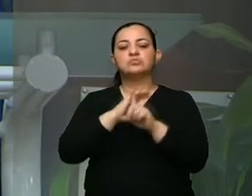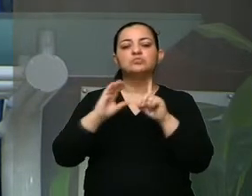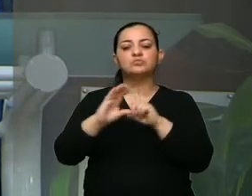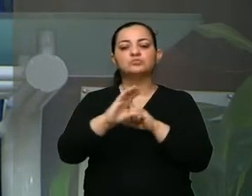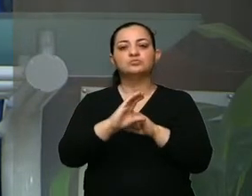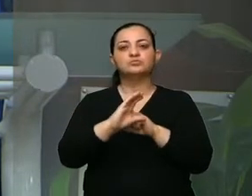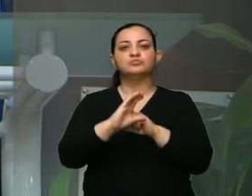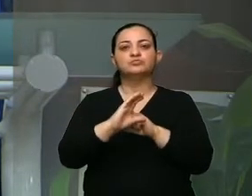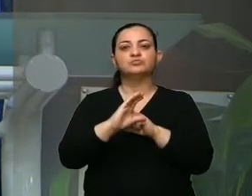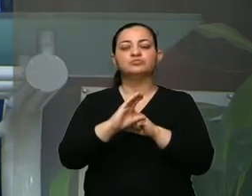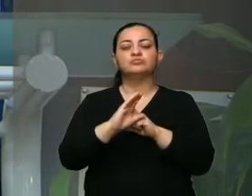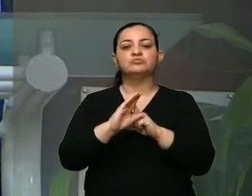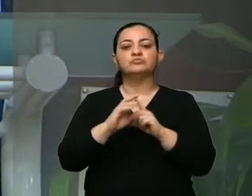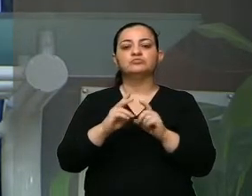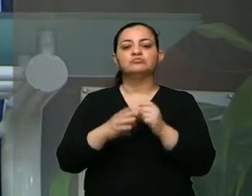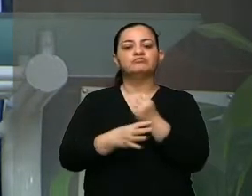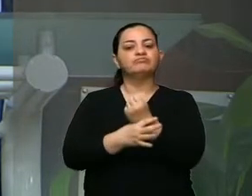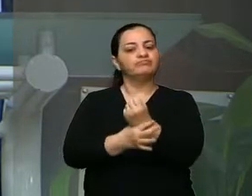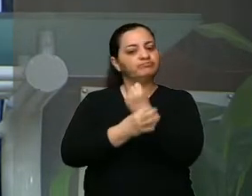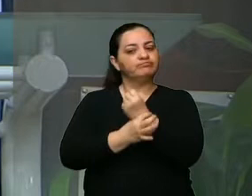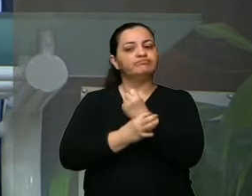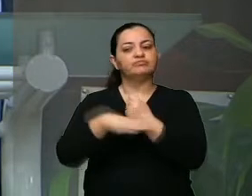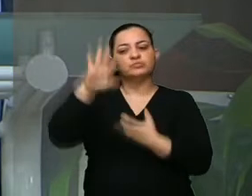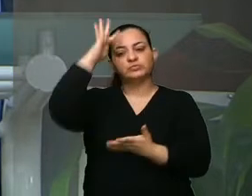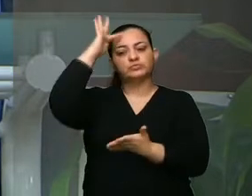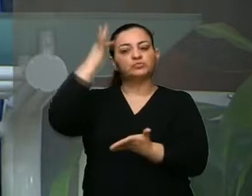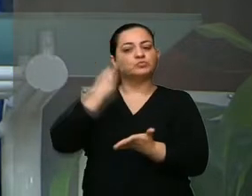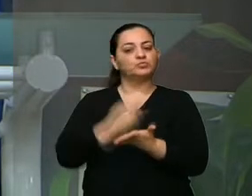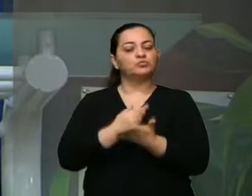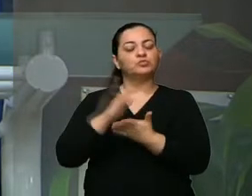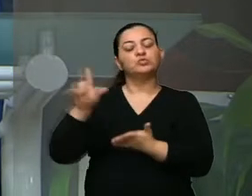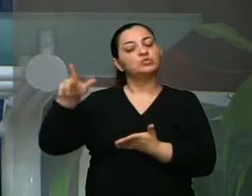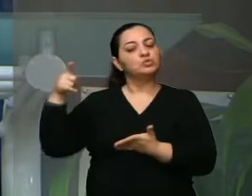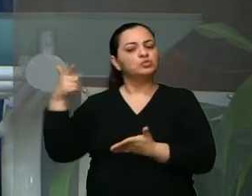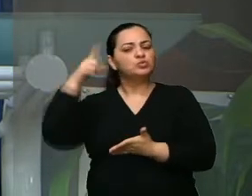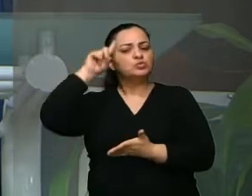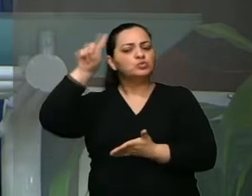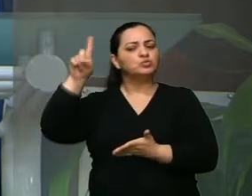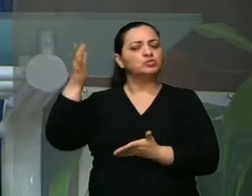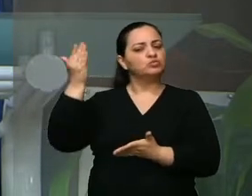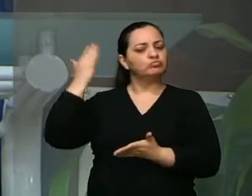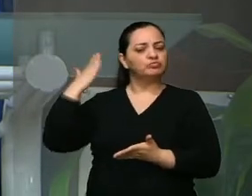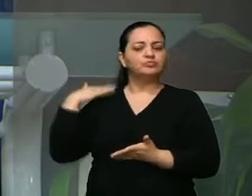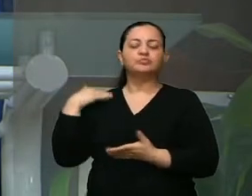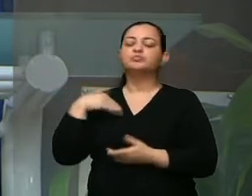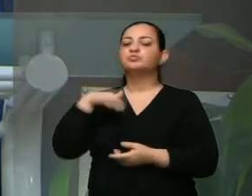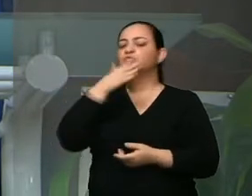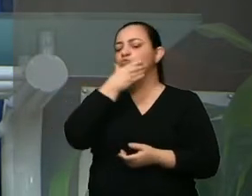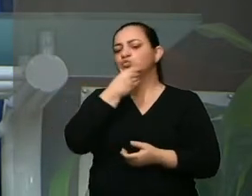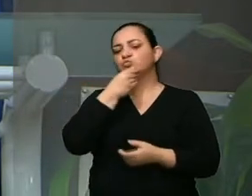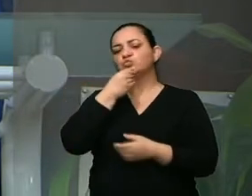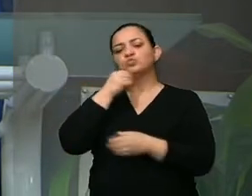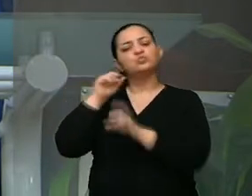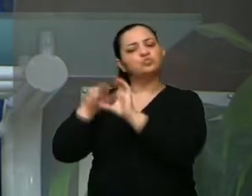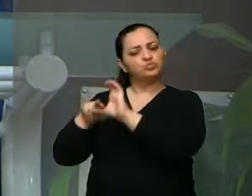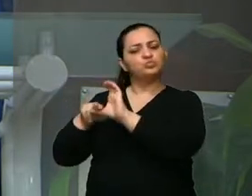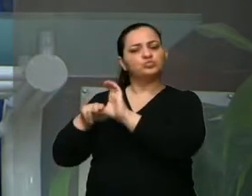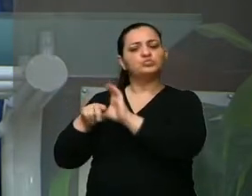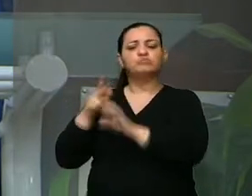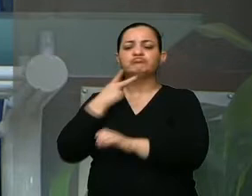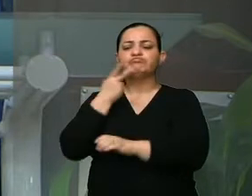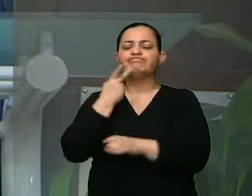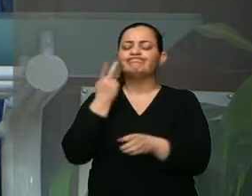em raiz a fé outro dia um irmão disse que ele tinha muitas perguntas